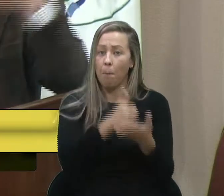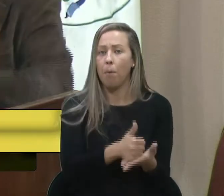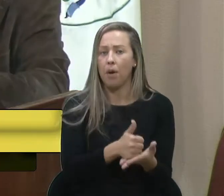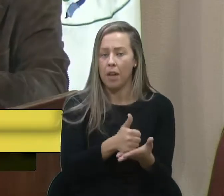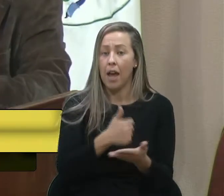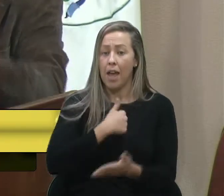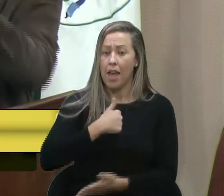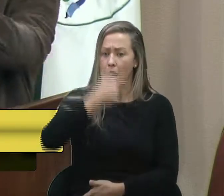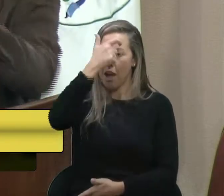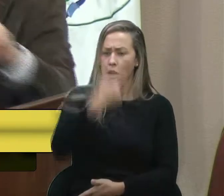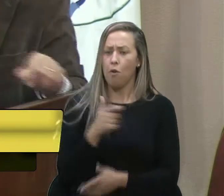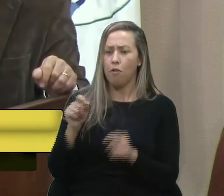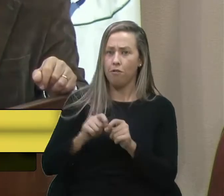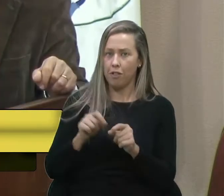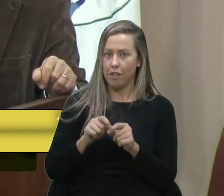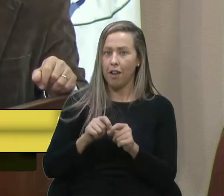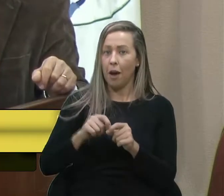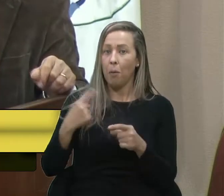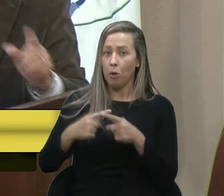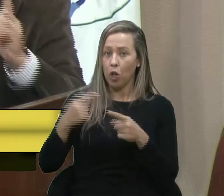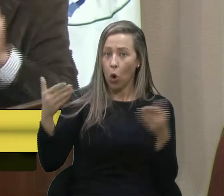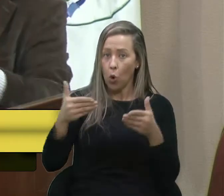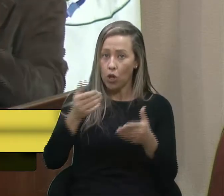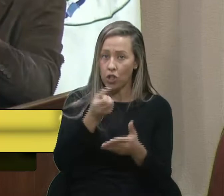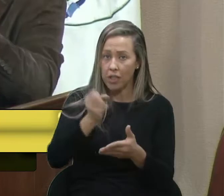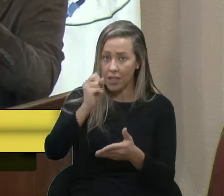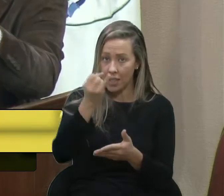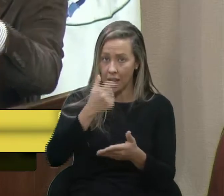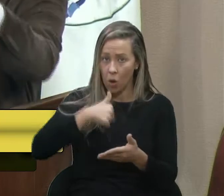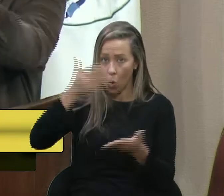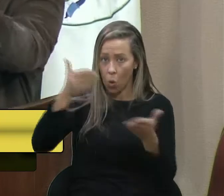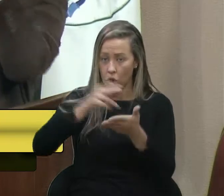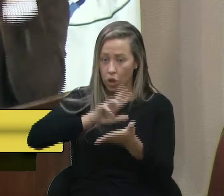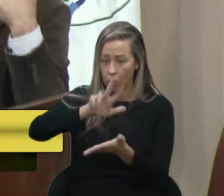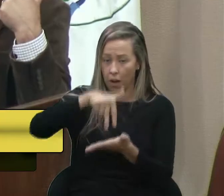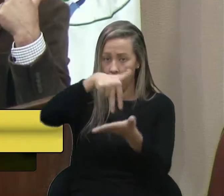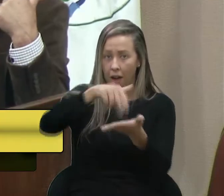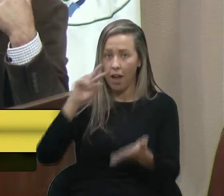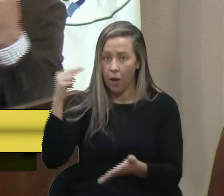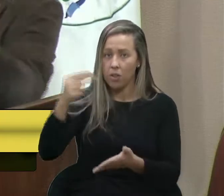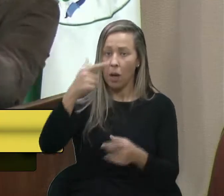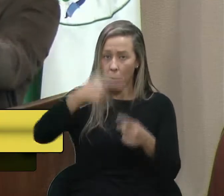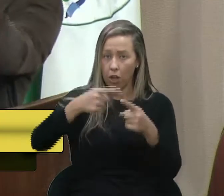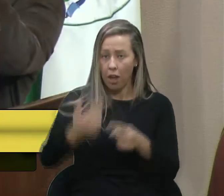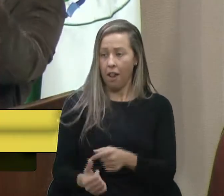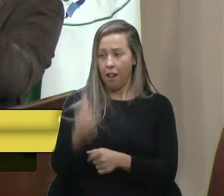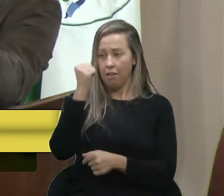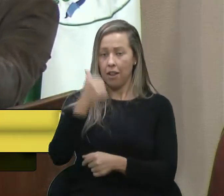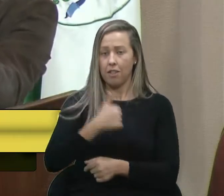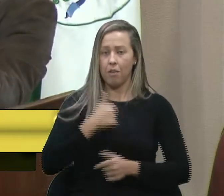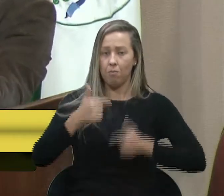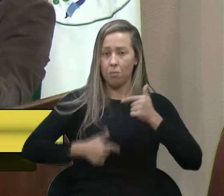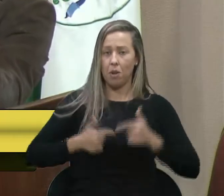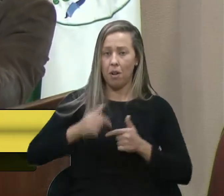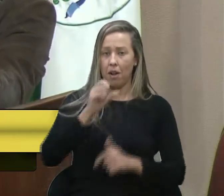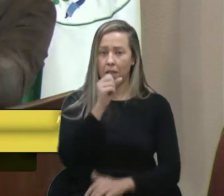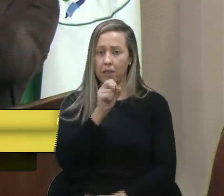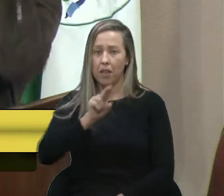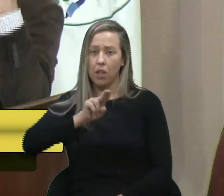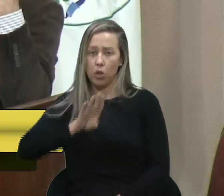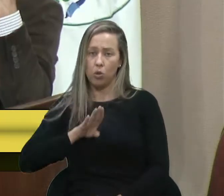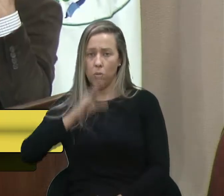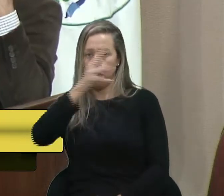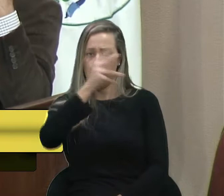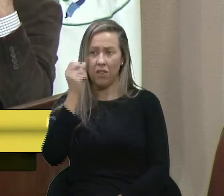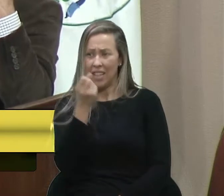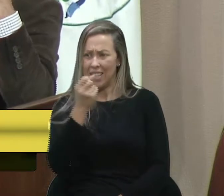por isso eu cheguei aqui sendo reconhecido, naquela propriedade que eu sabia que eu tinha a lei que me ampara, quem entende o contrário, que